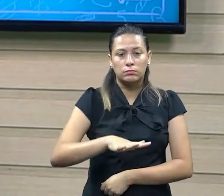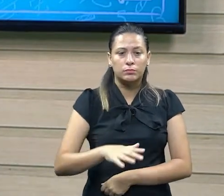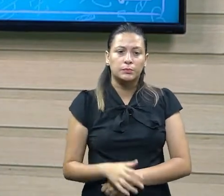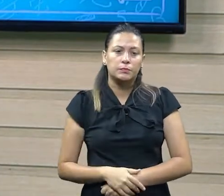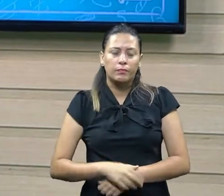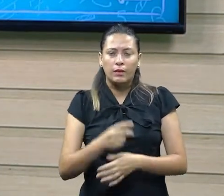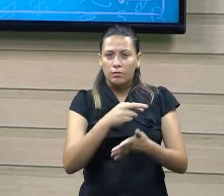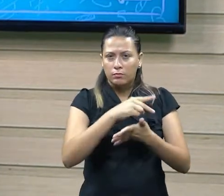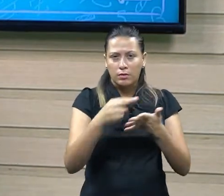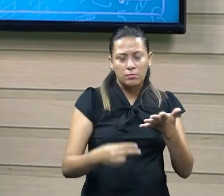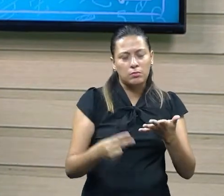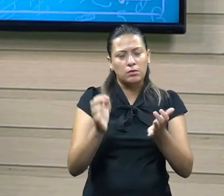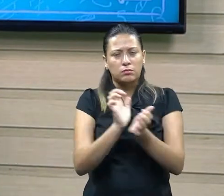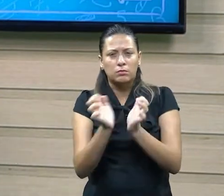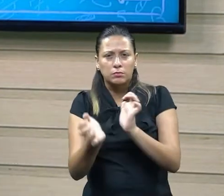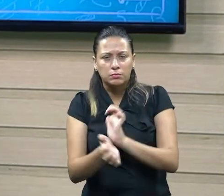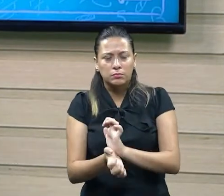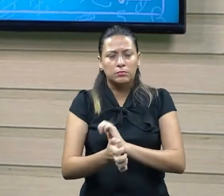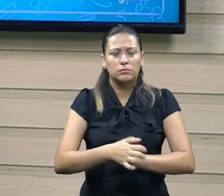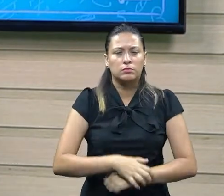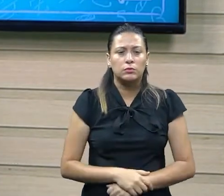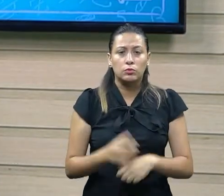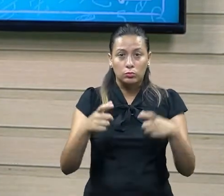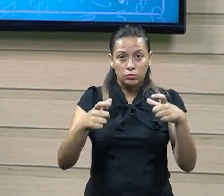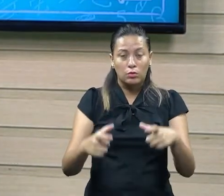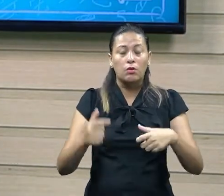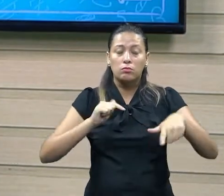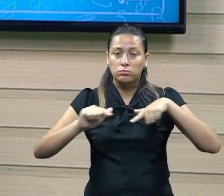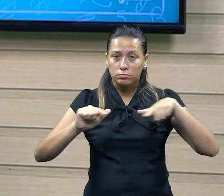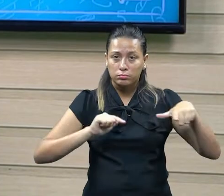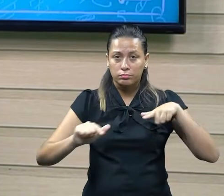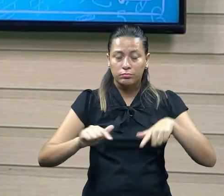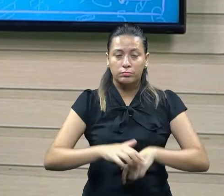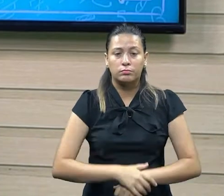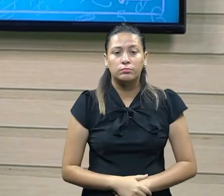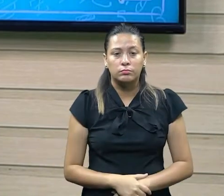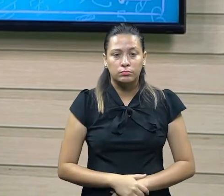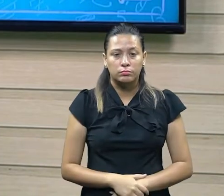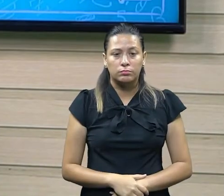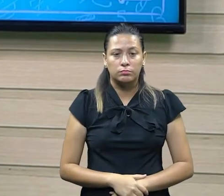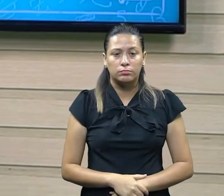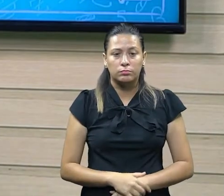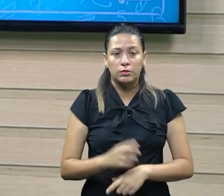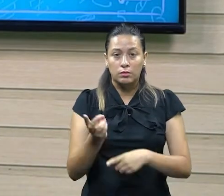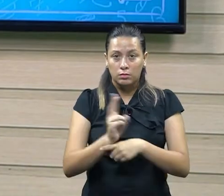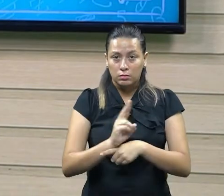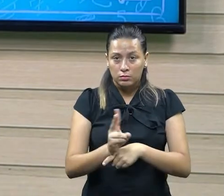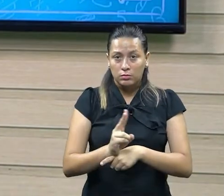das ferramentas, dos equipamentos, do local de trabalho, tá?